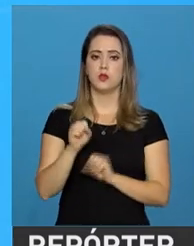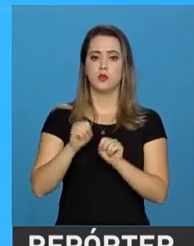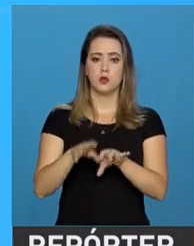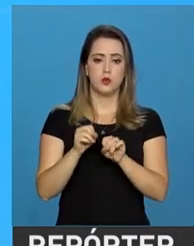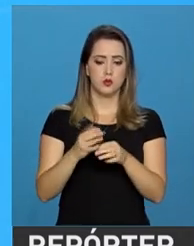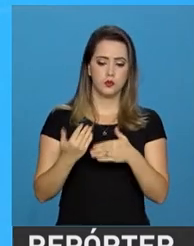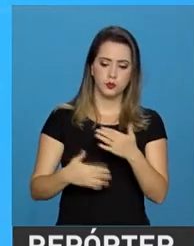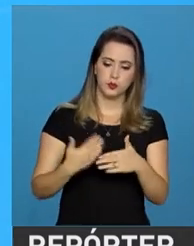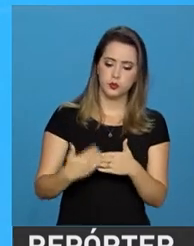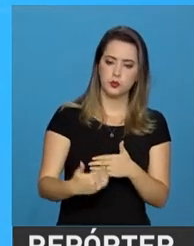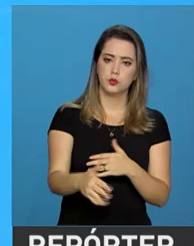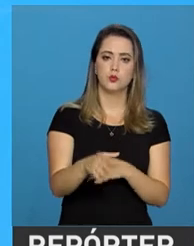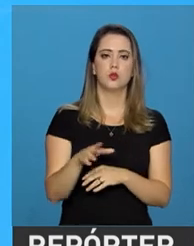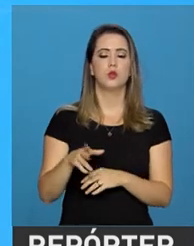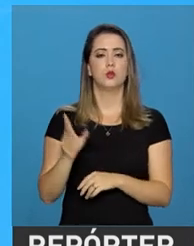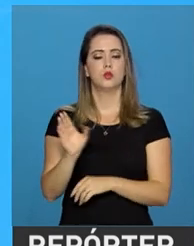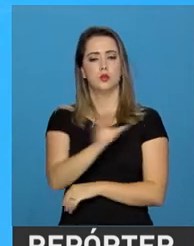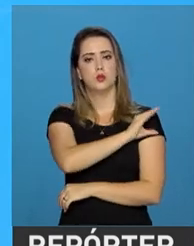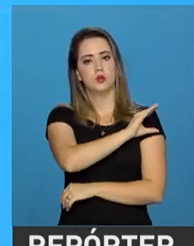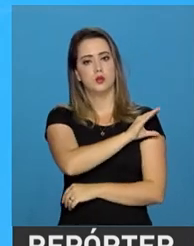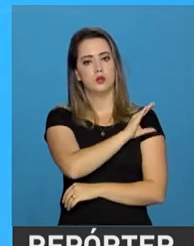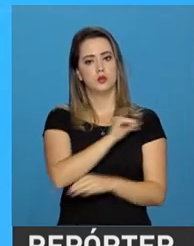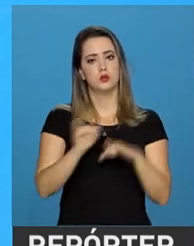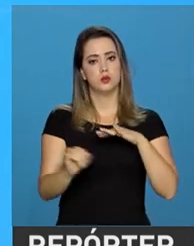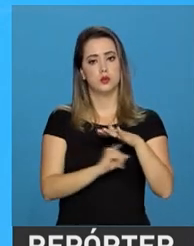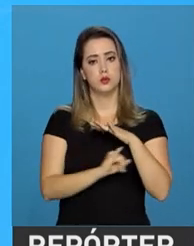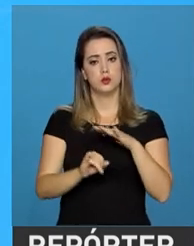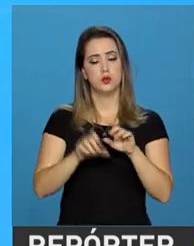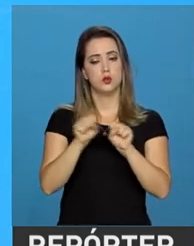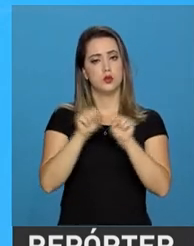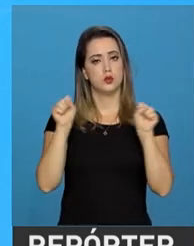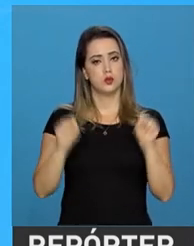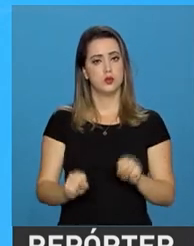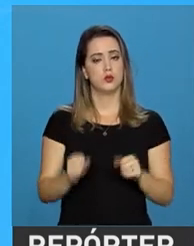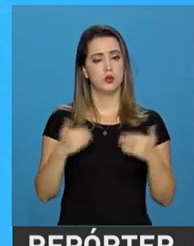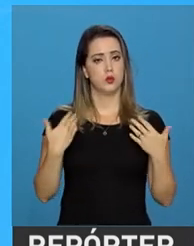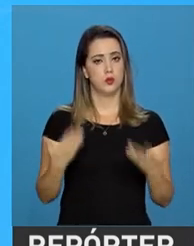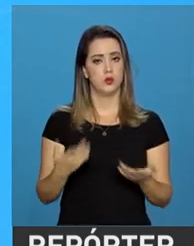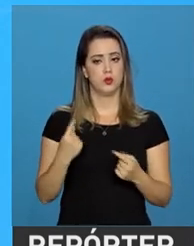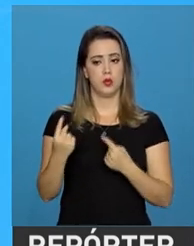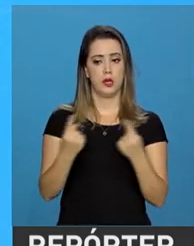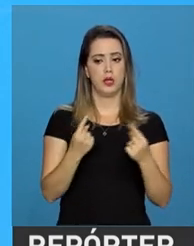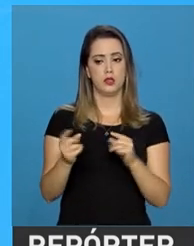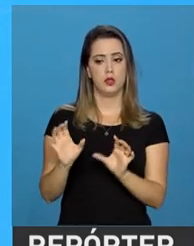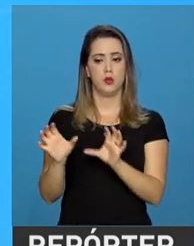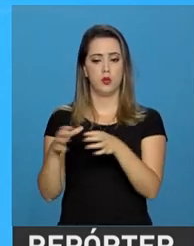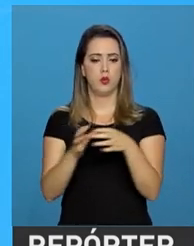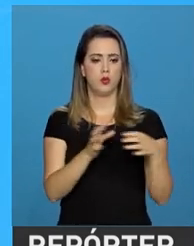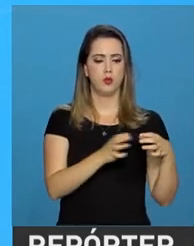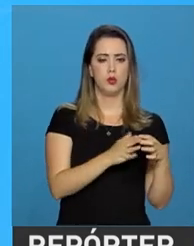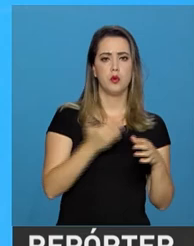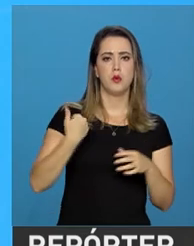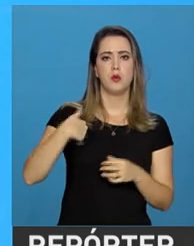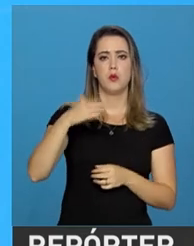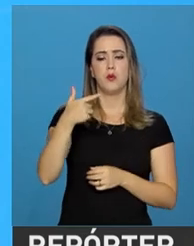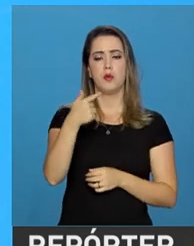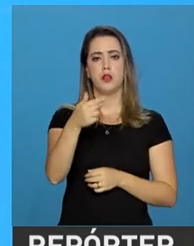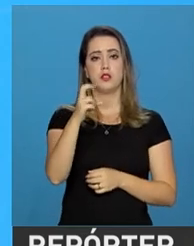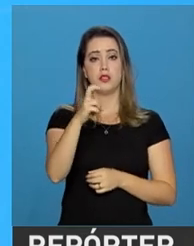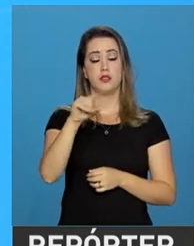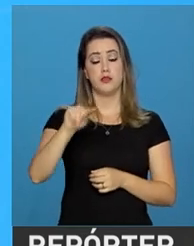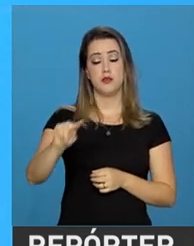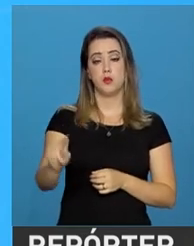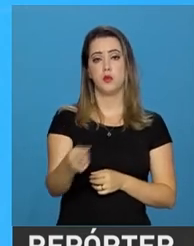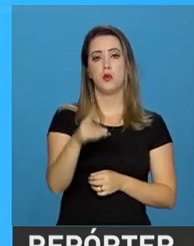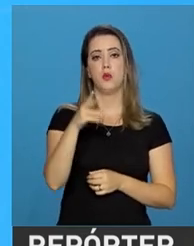básica, os coordenadores institucionais, os coordenadores de sistema. Para efeito de bolsa, cada programa terá mais de 75 mil